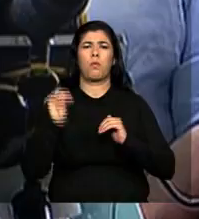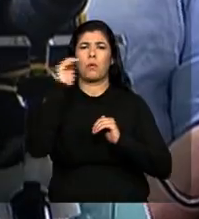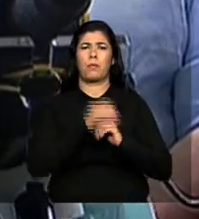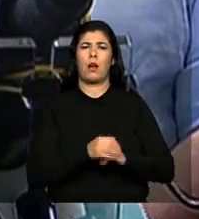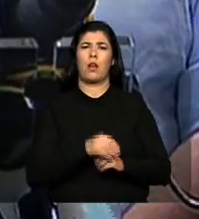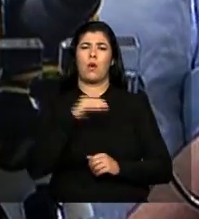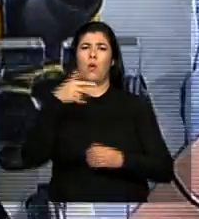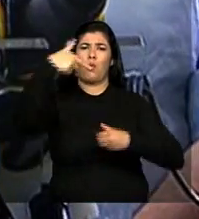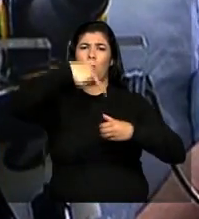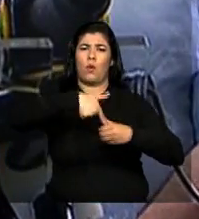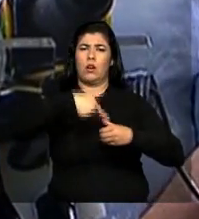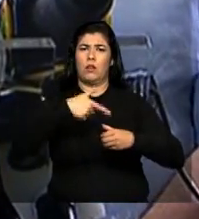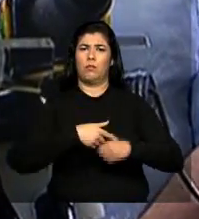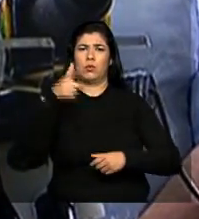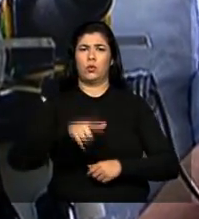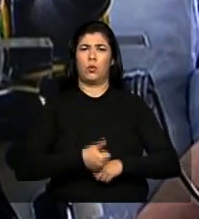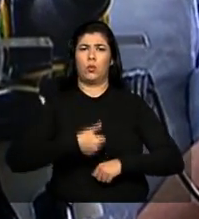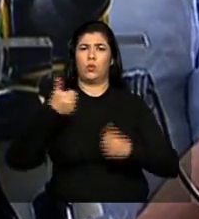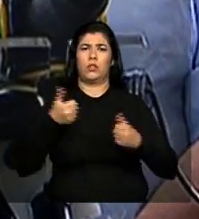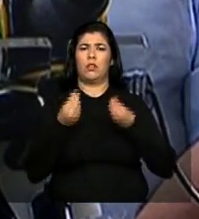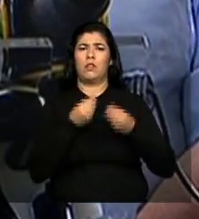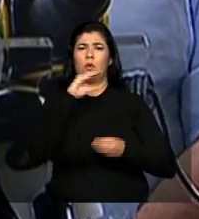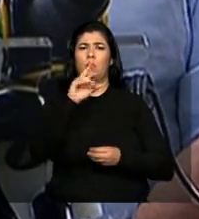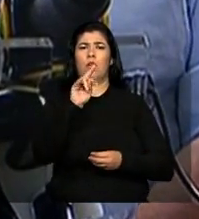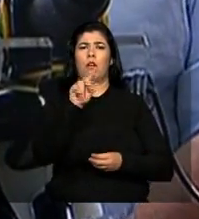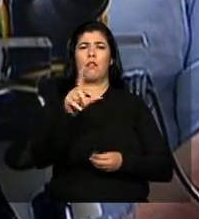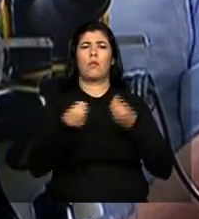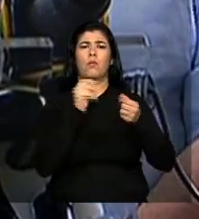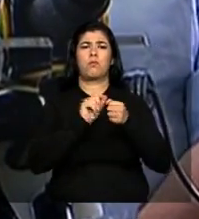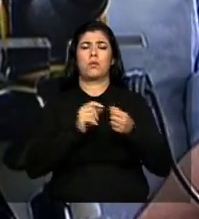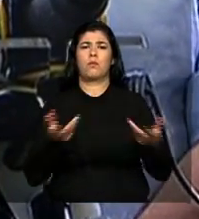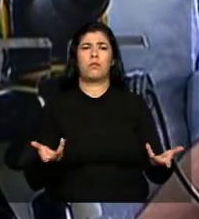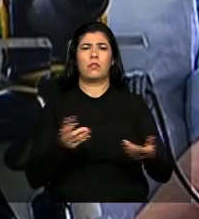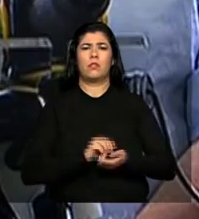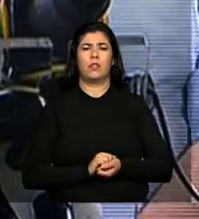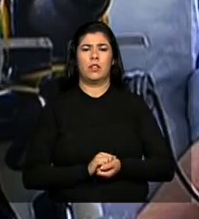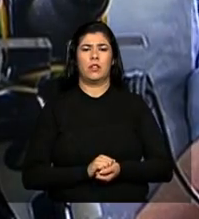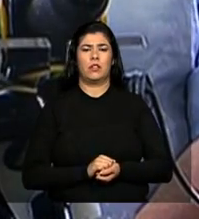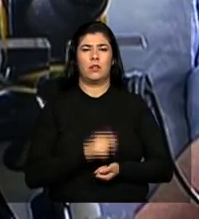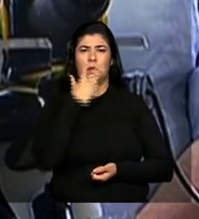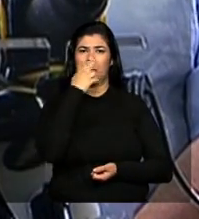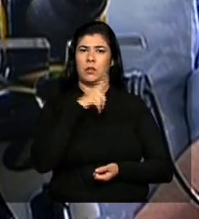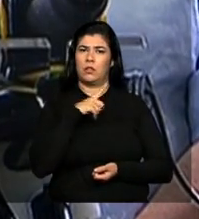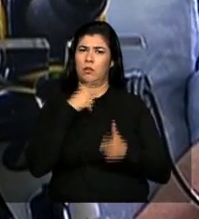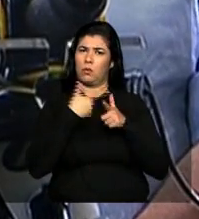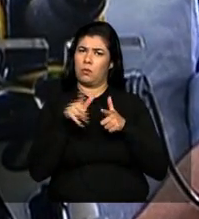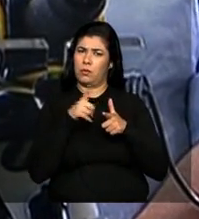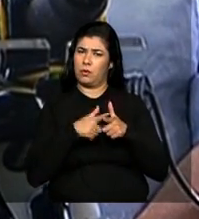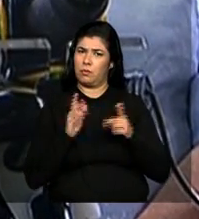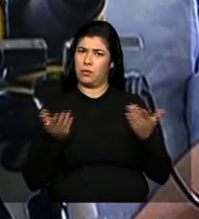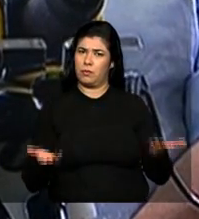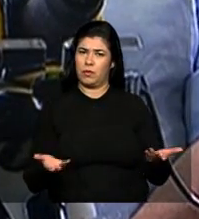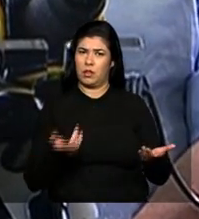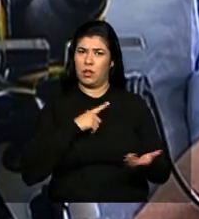cada vez mais o governo, presidente? Mas nós... Tá vendo o cartel nesse aumento de combustível? Eu estou achando que tem algum problema, porque não